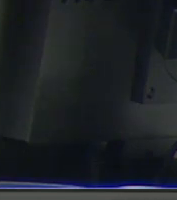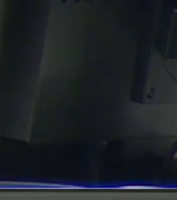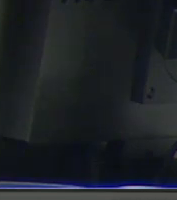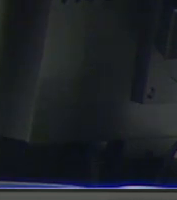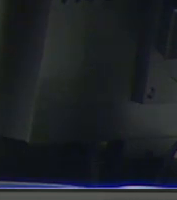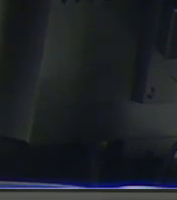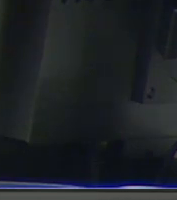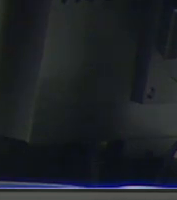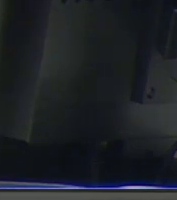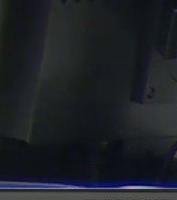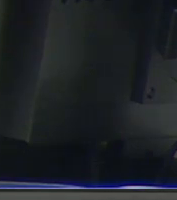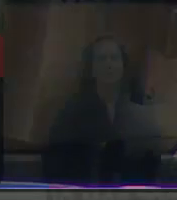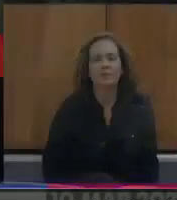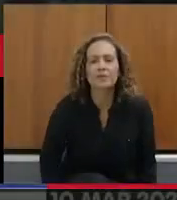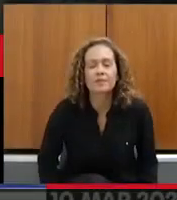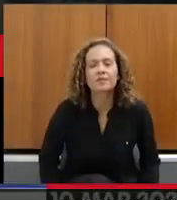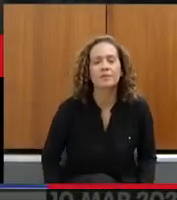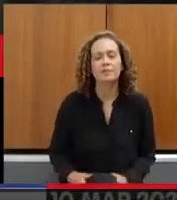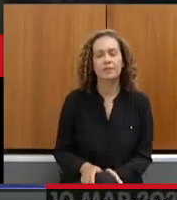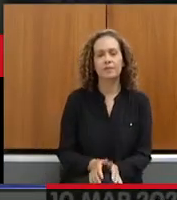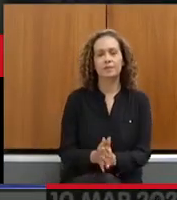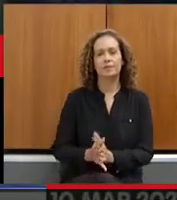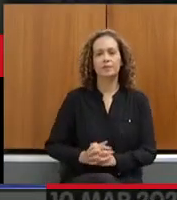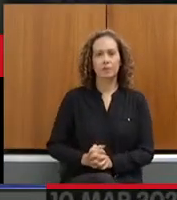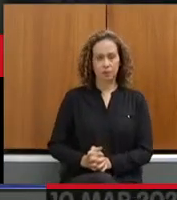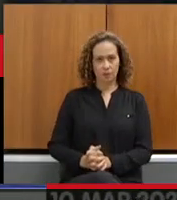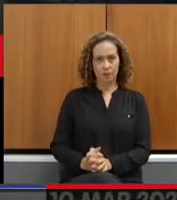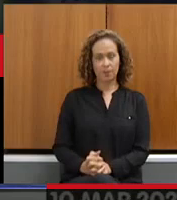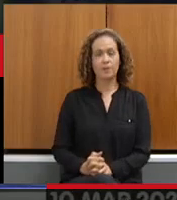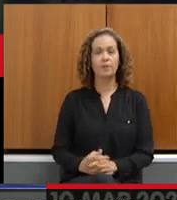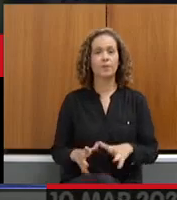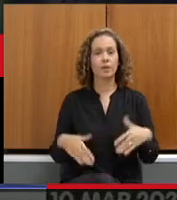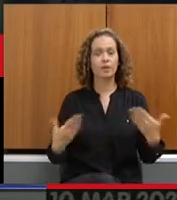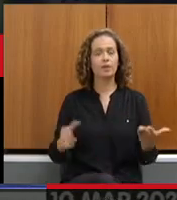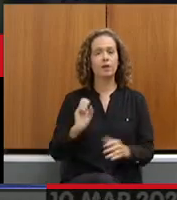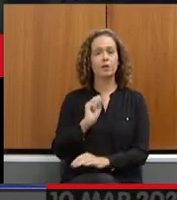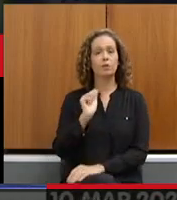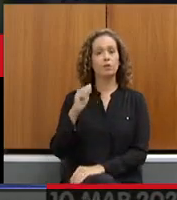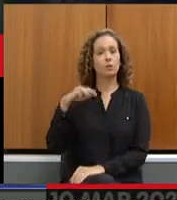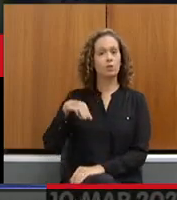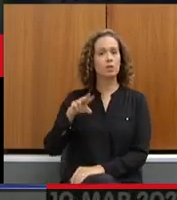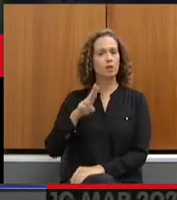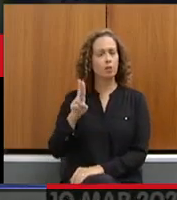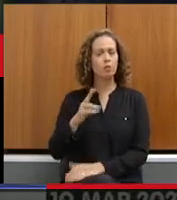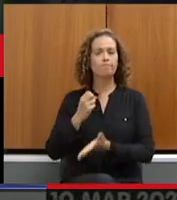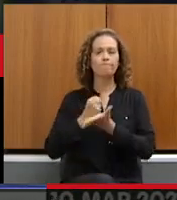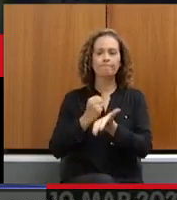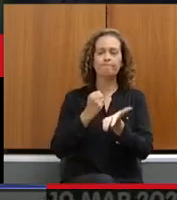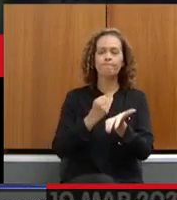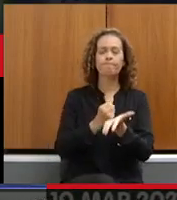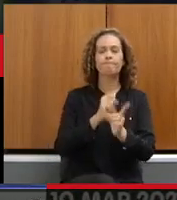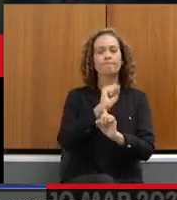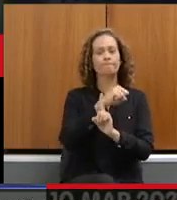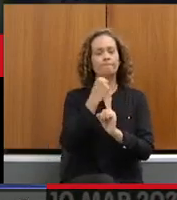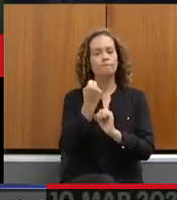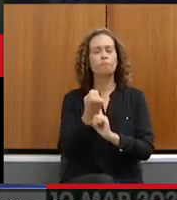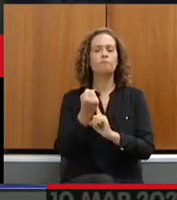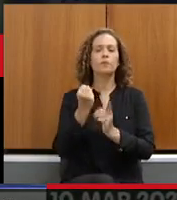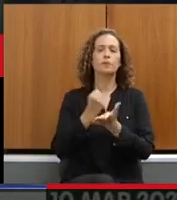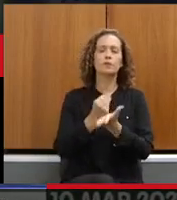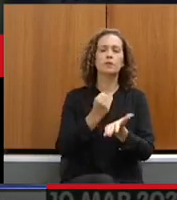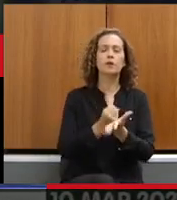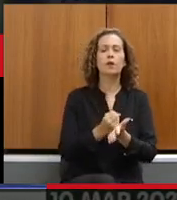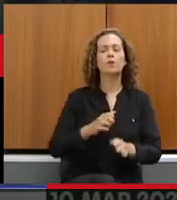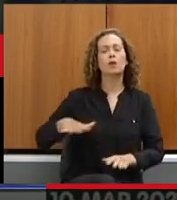e as extensões são gigantescas então o SAMU ele vai trazer um impacto assistencial também muito importante na